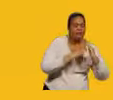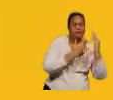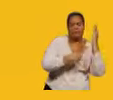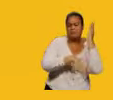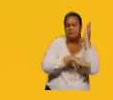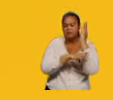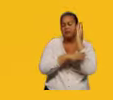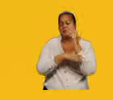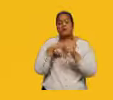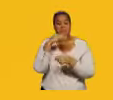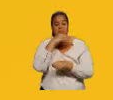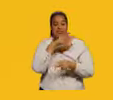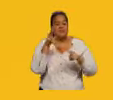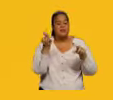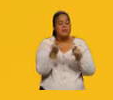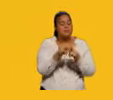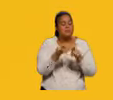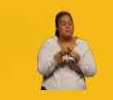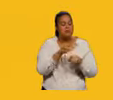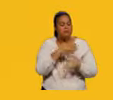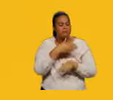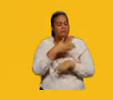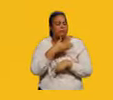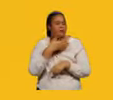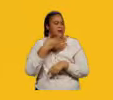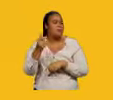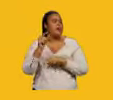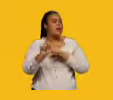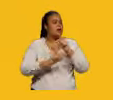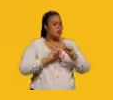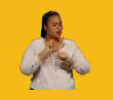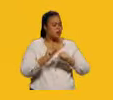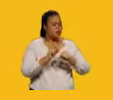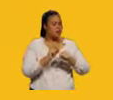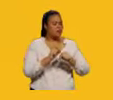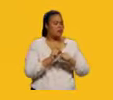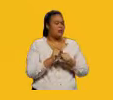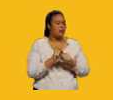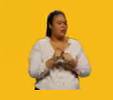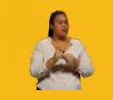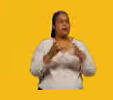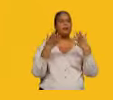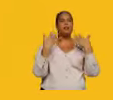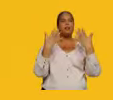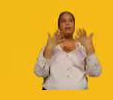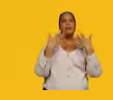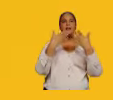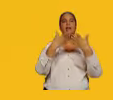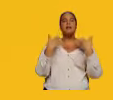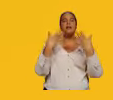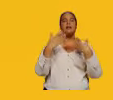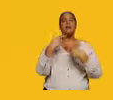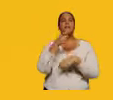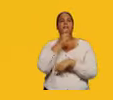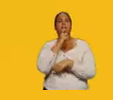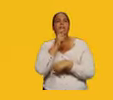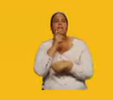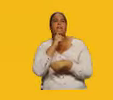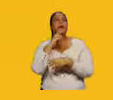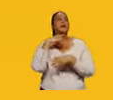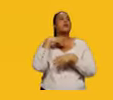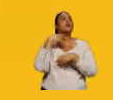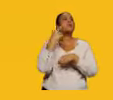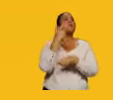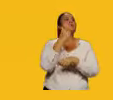morar por exemplo numa região é onde você tem um clima mais favorável onde o regime